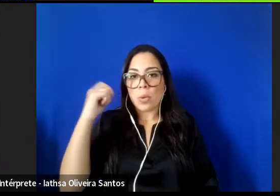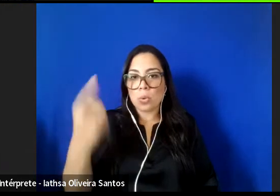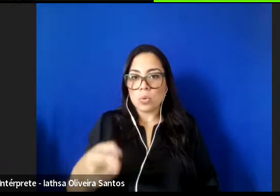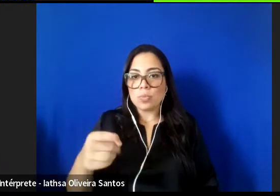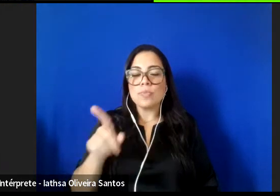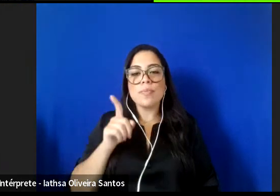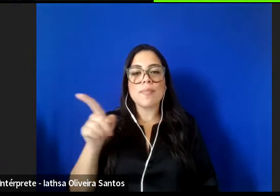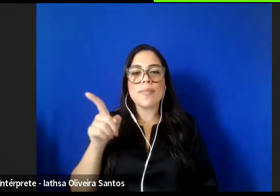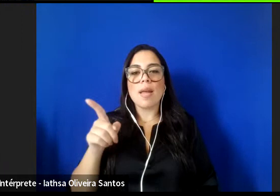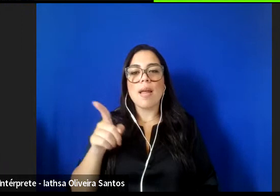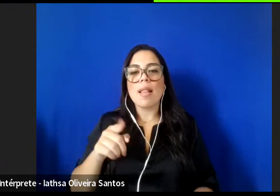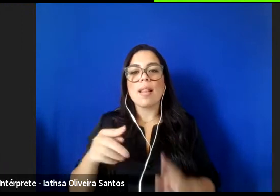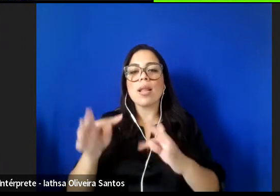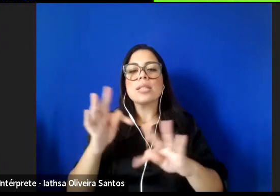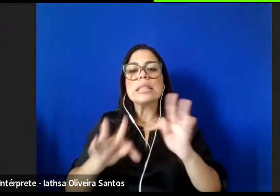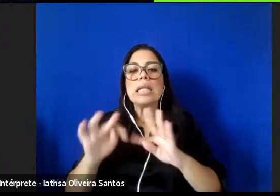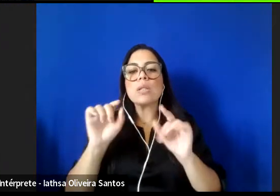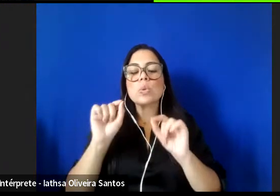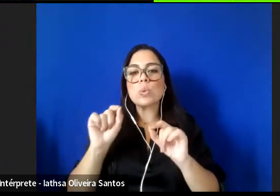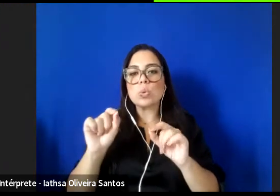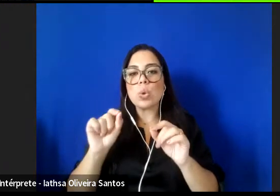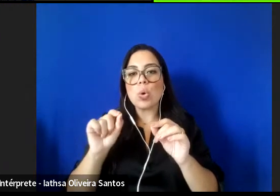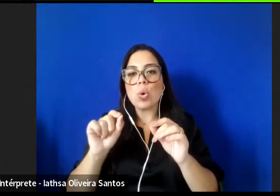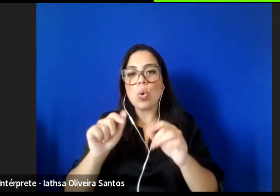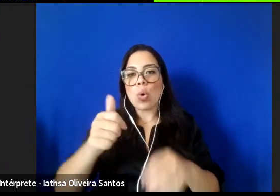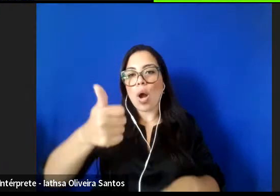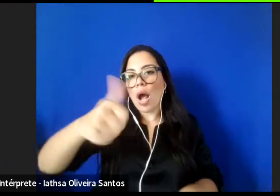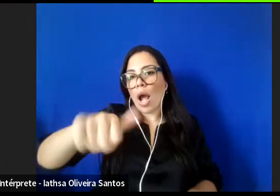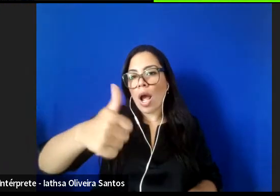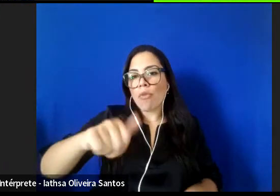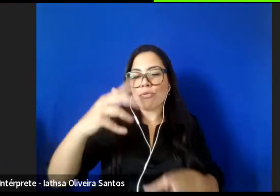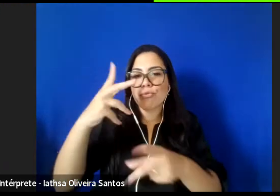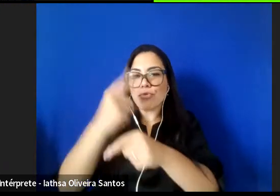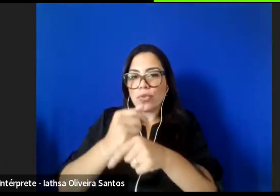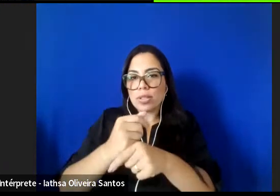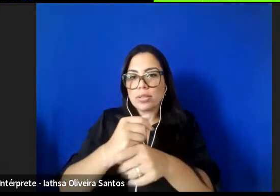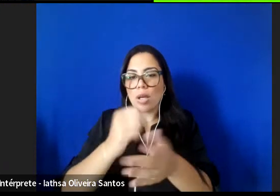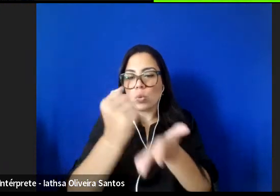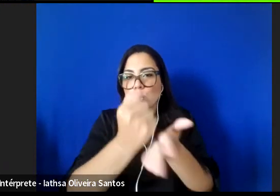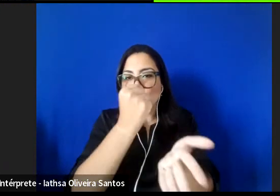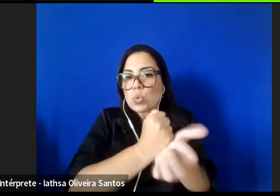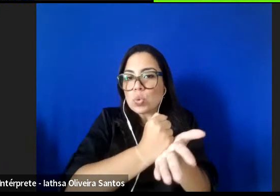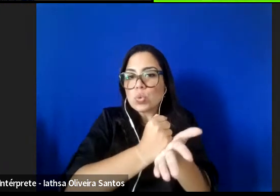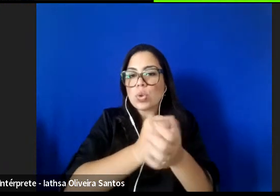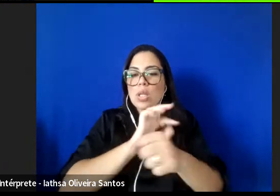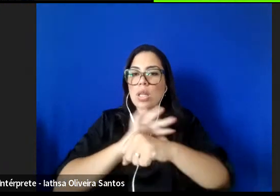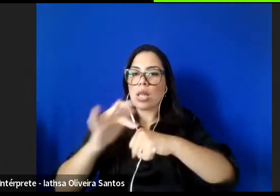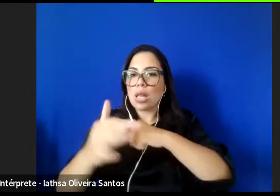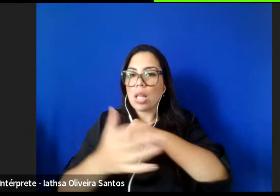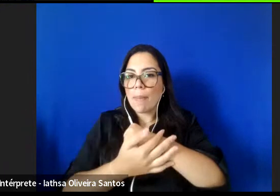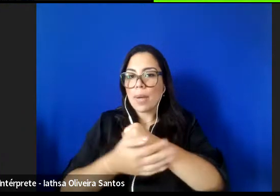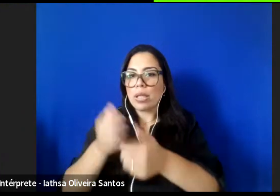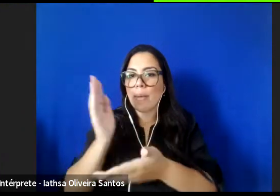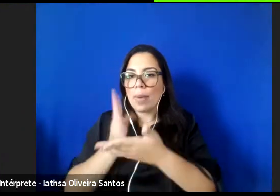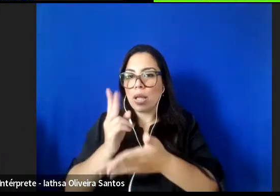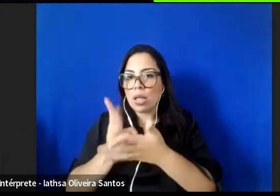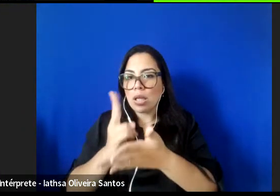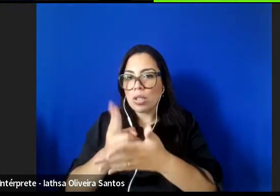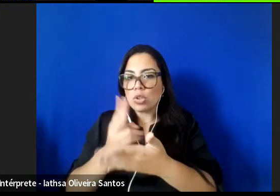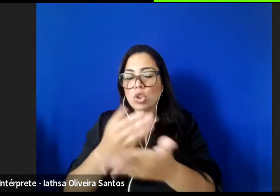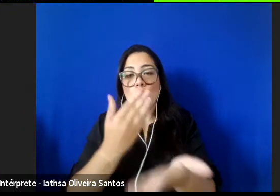trata da revisão dos contratos durante a pandemia, fazendo um estudo comparado